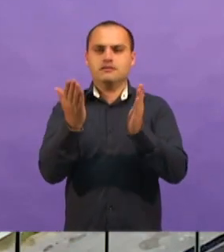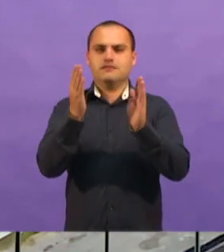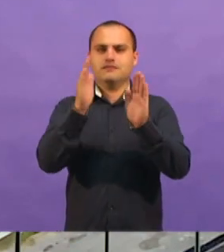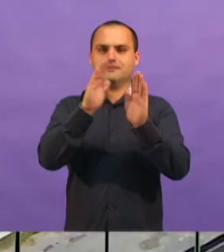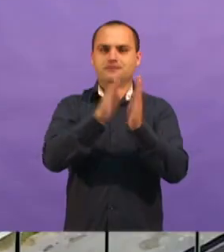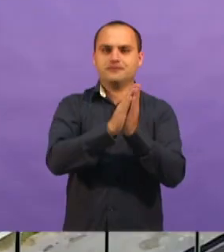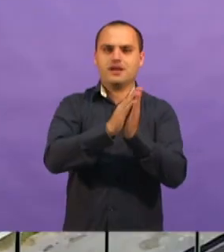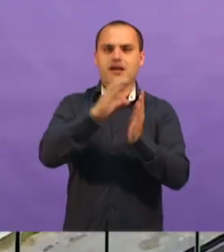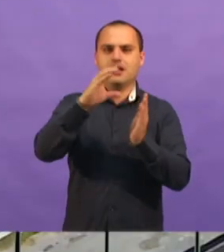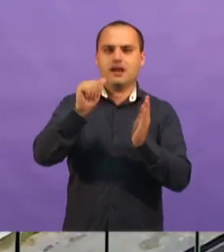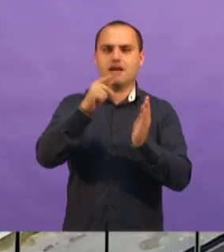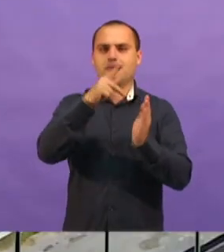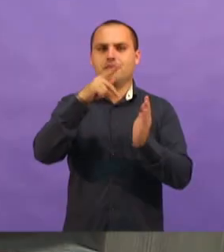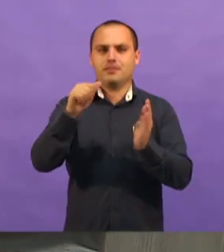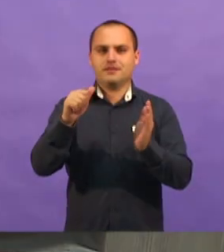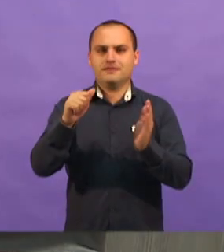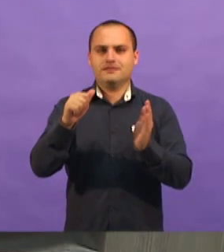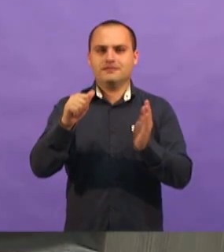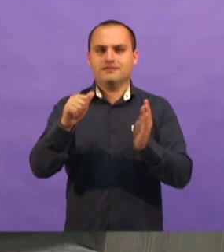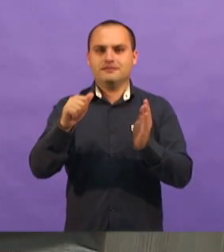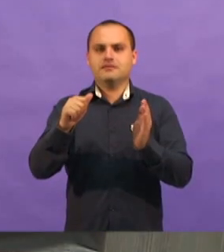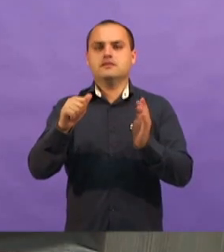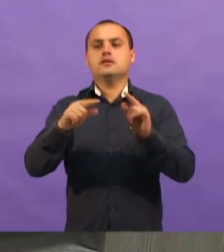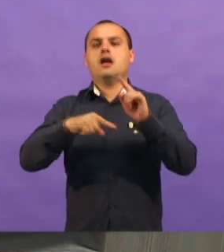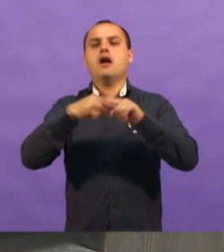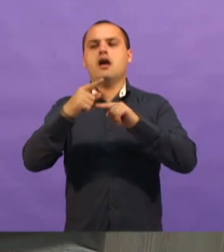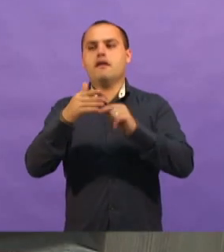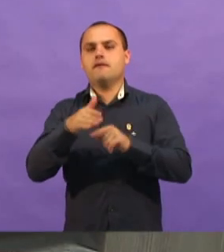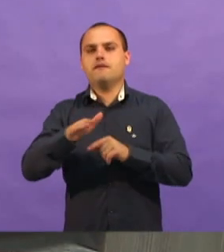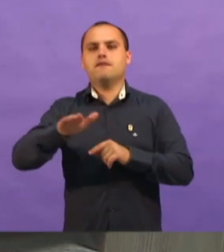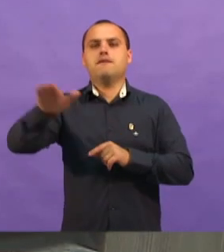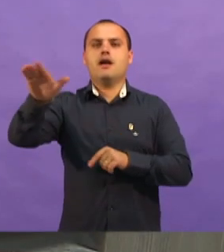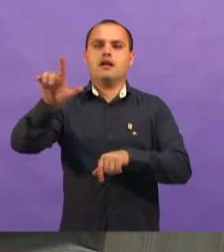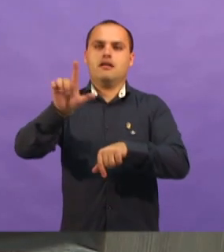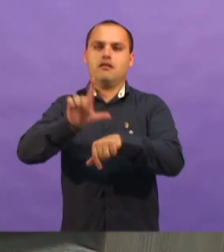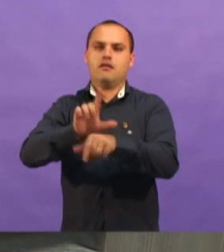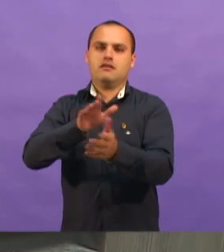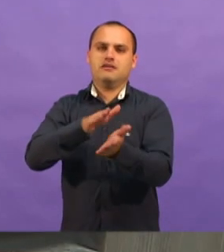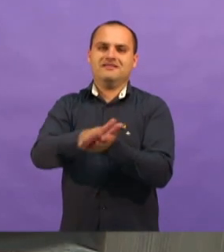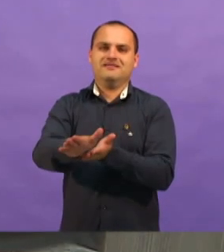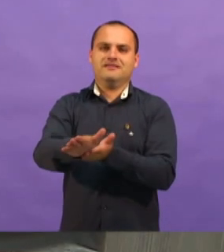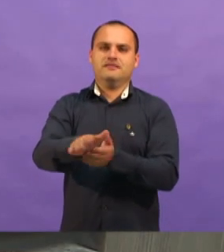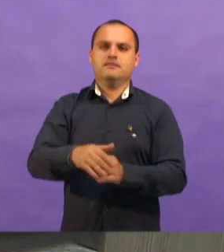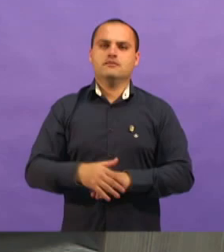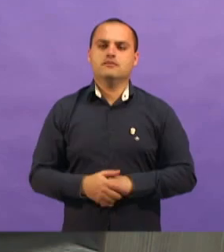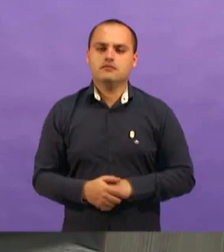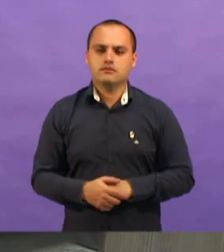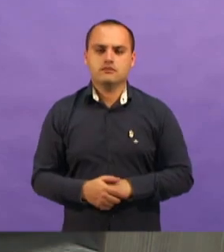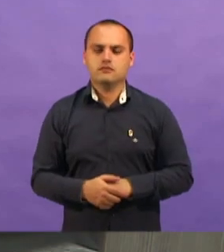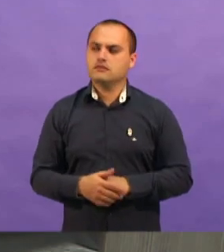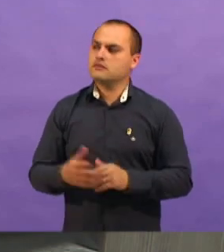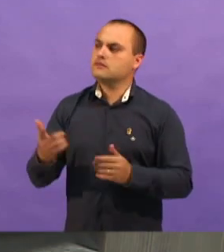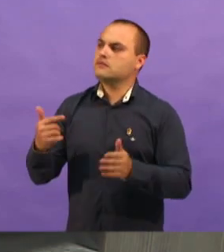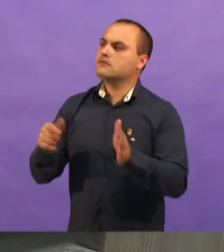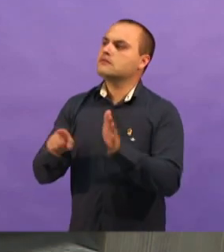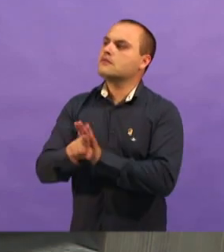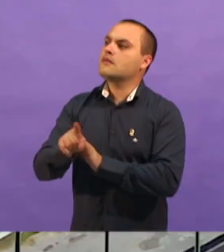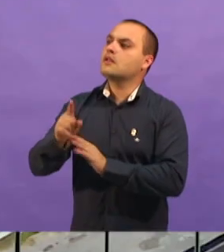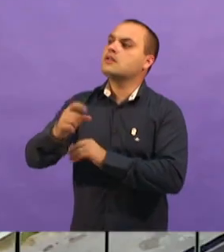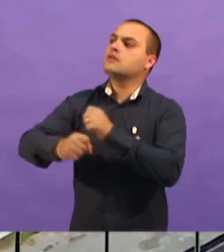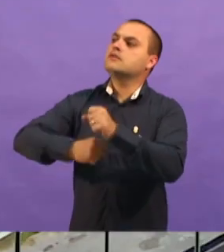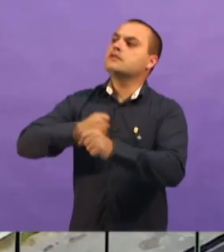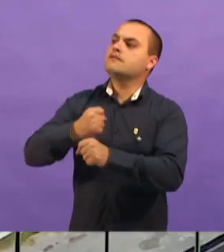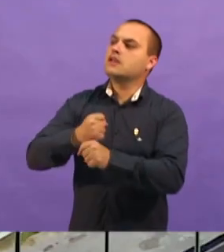para a gráfica, aí o próximo é no próximo ano. Quando vai ser lançado o edital para o anuário referente ao ano de